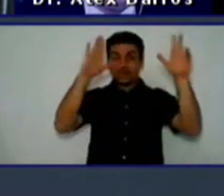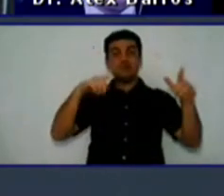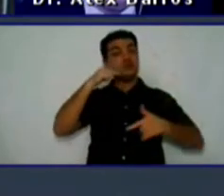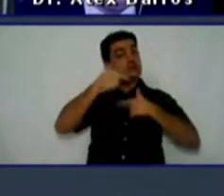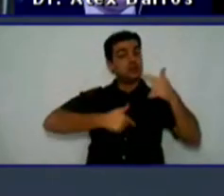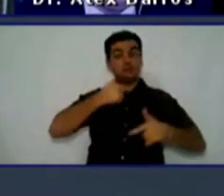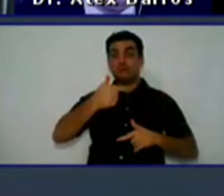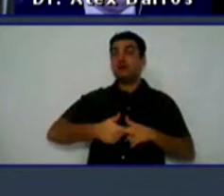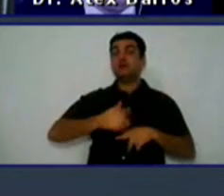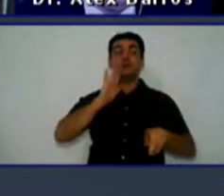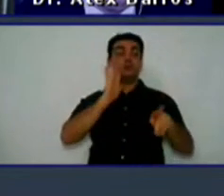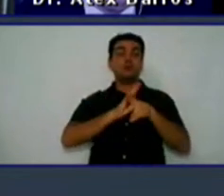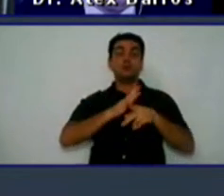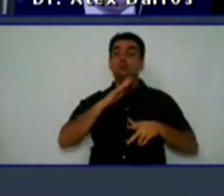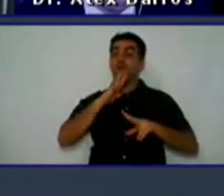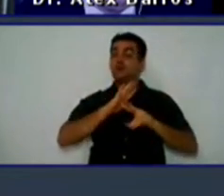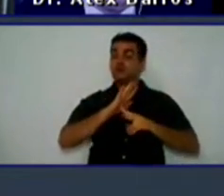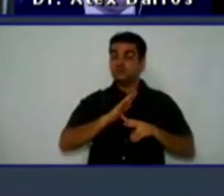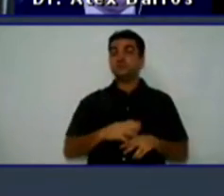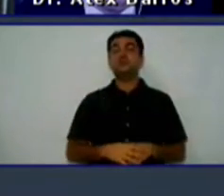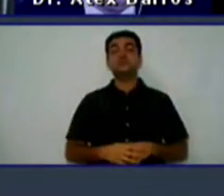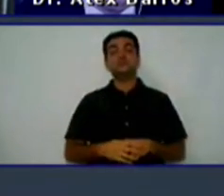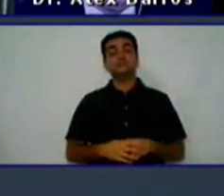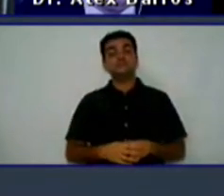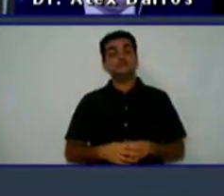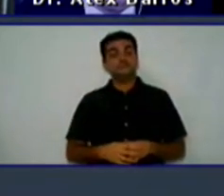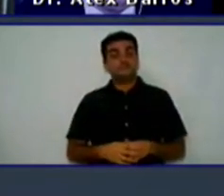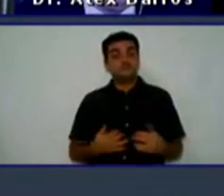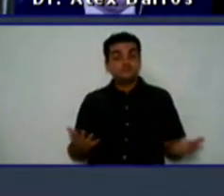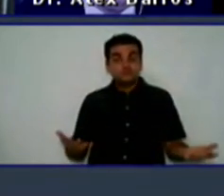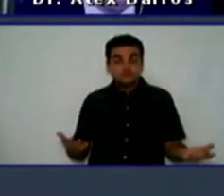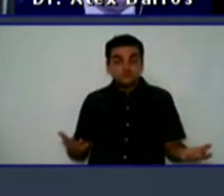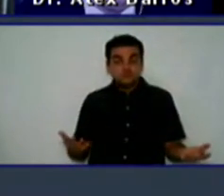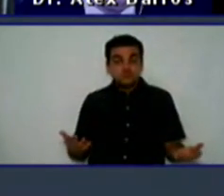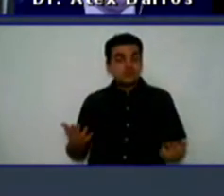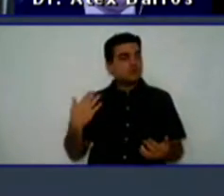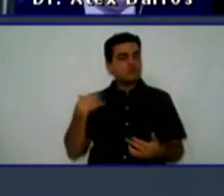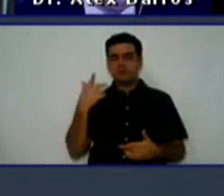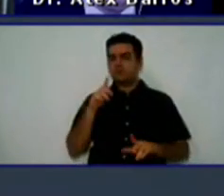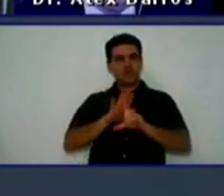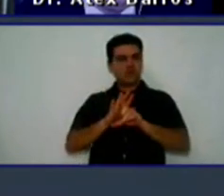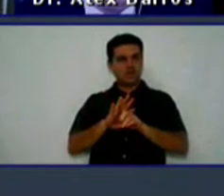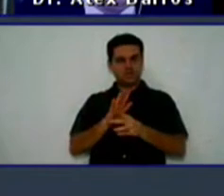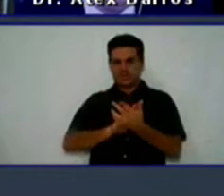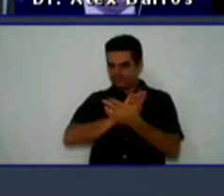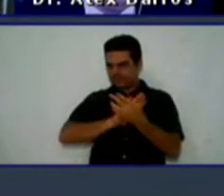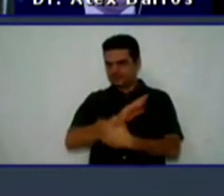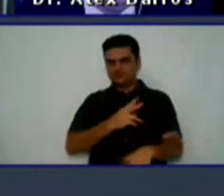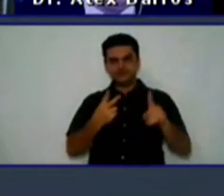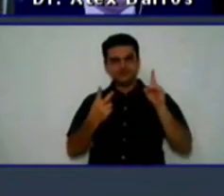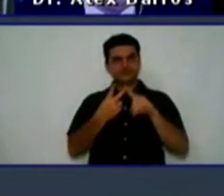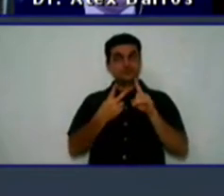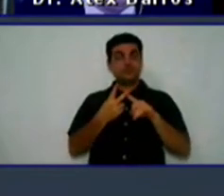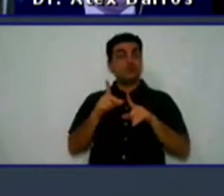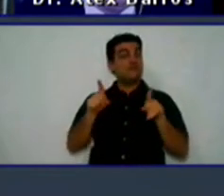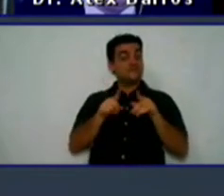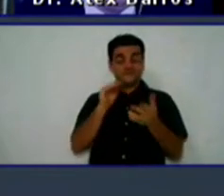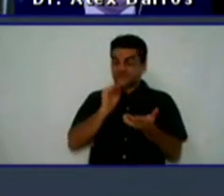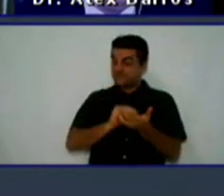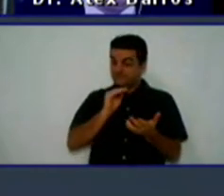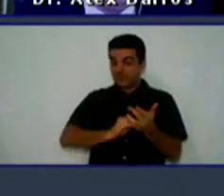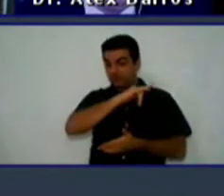finalidades partidárias. Então, aqui, ausência de autorização legal, ausência de